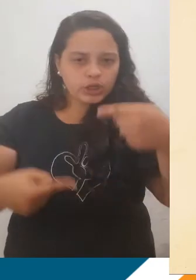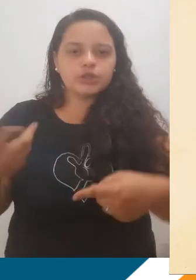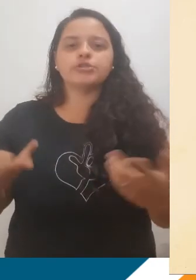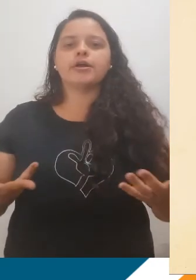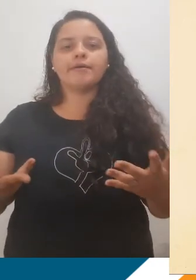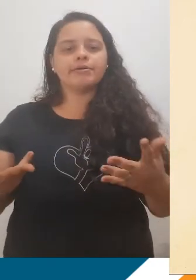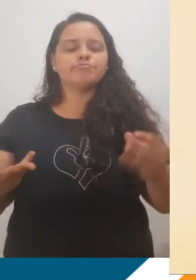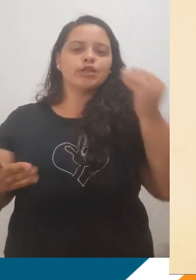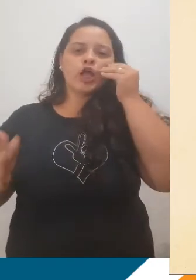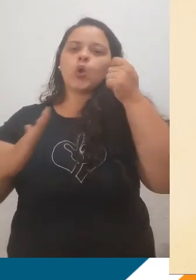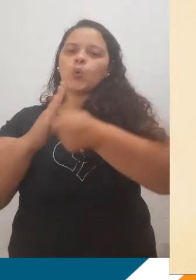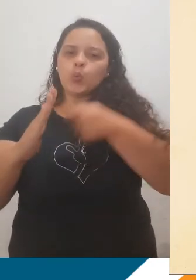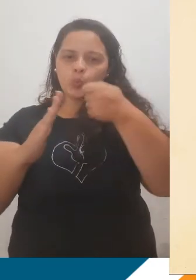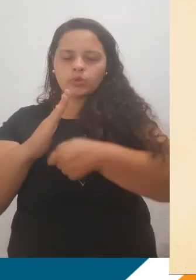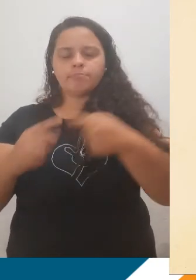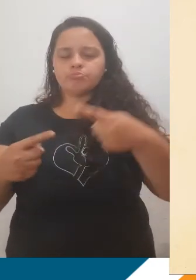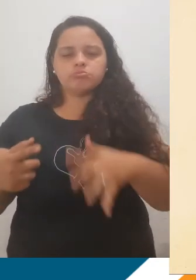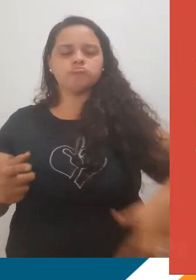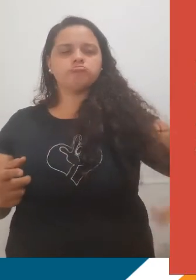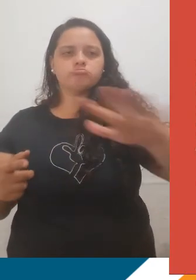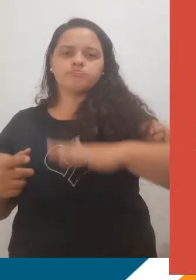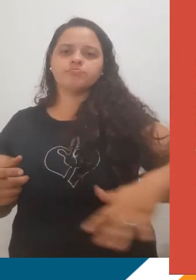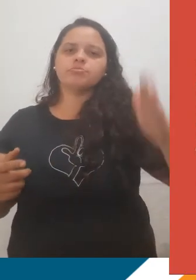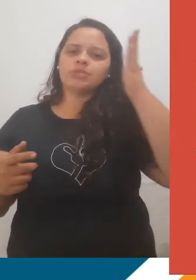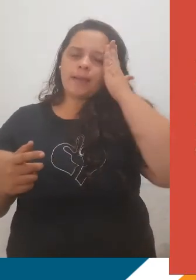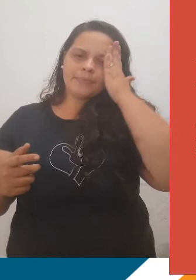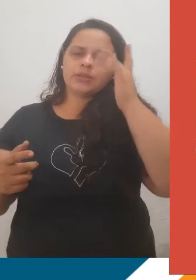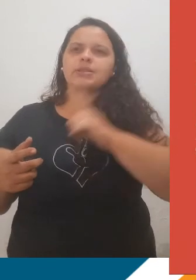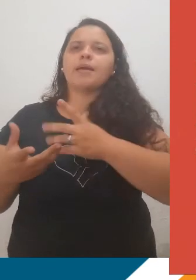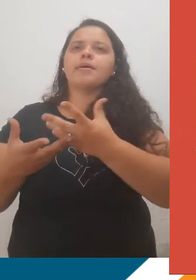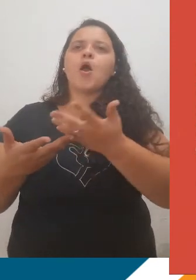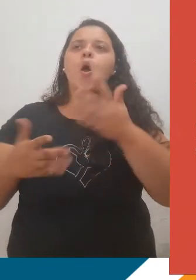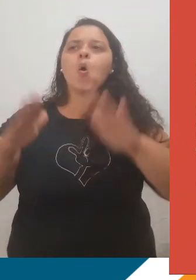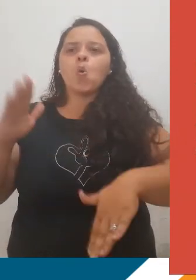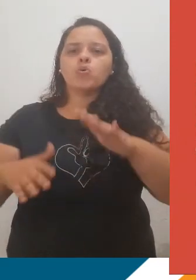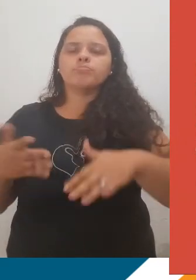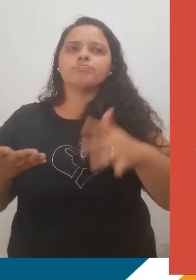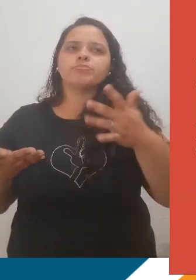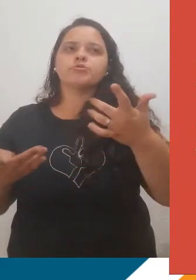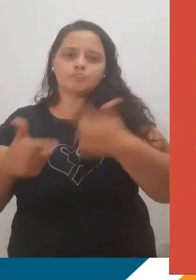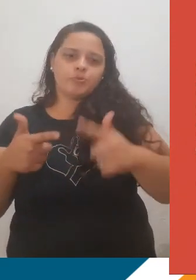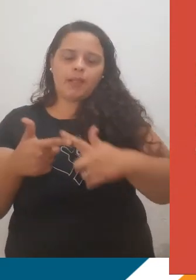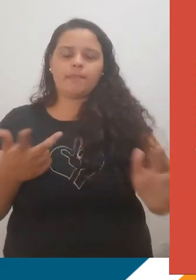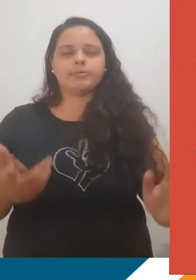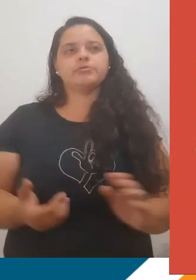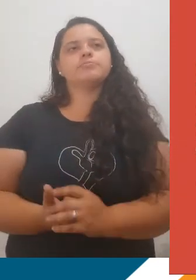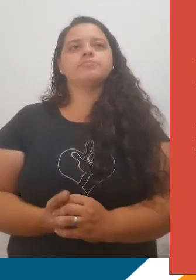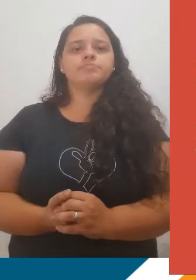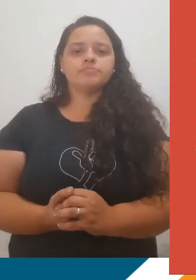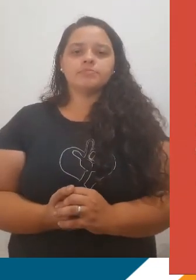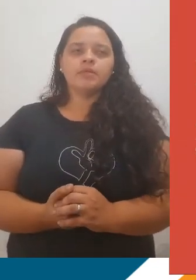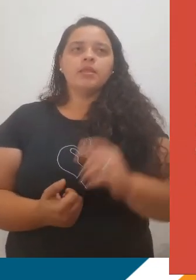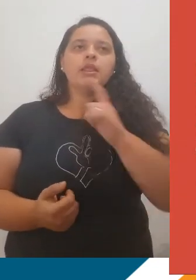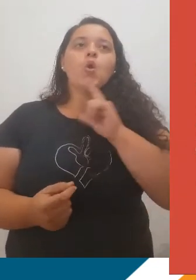na luta política de maneira geral. É claro que isso vai gerar algumas reações. A gente tem uma